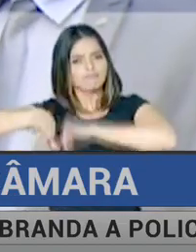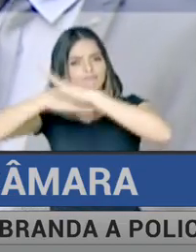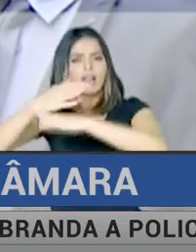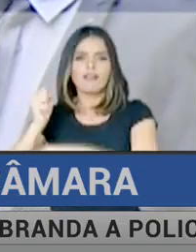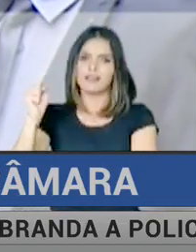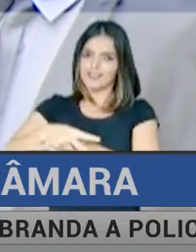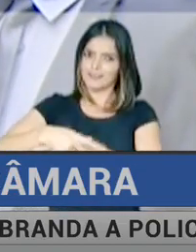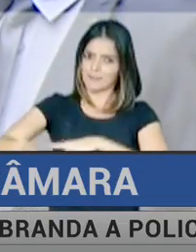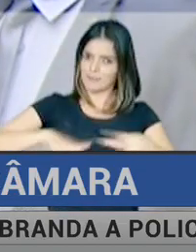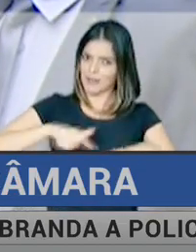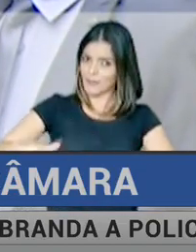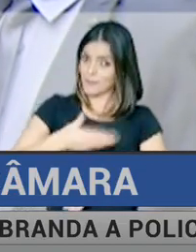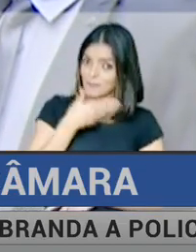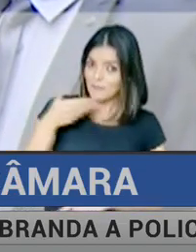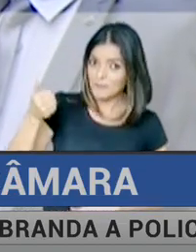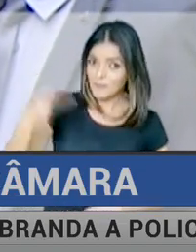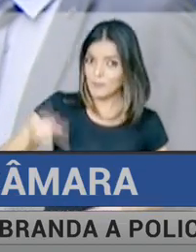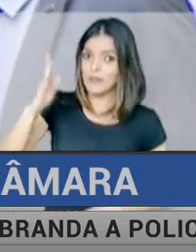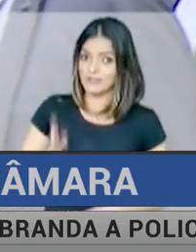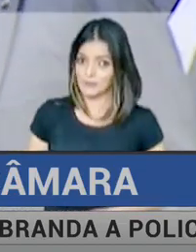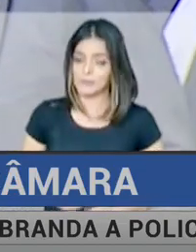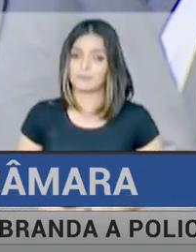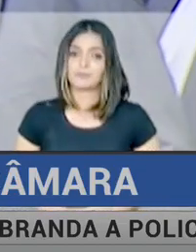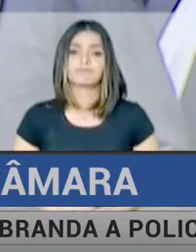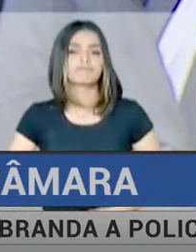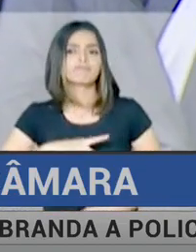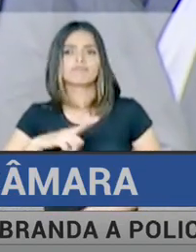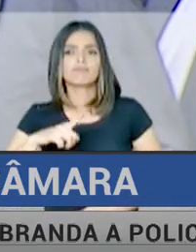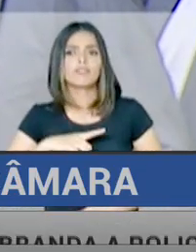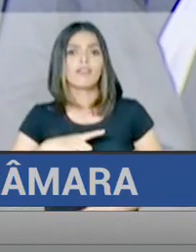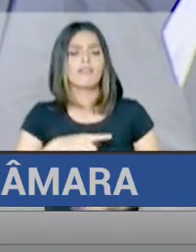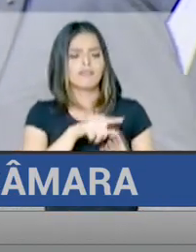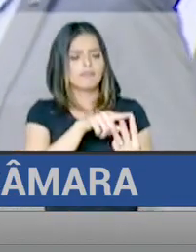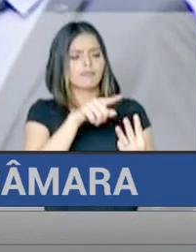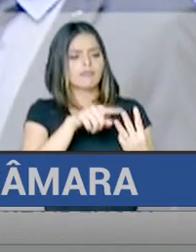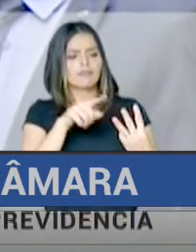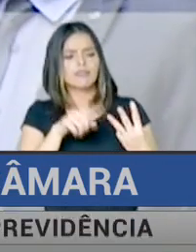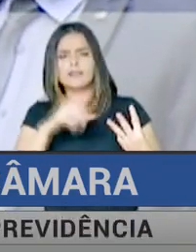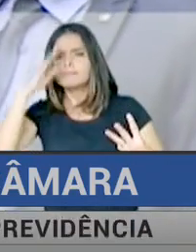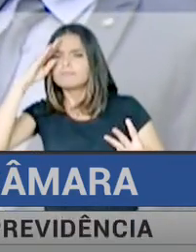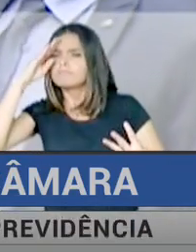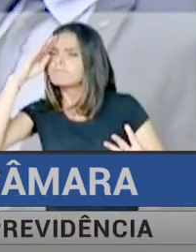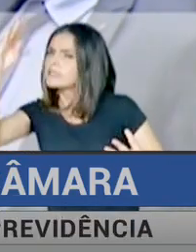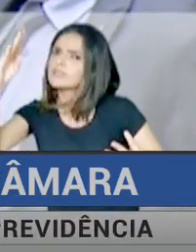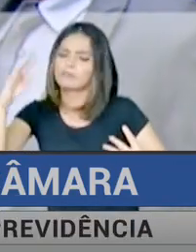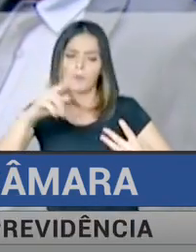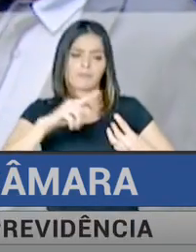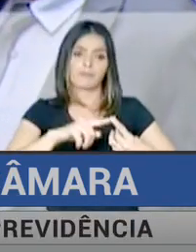emprego nesse país. São três grandes eixos, no meu ponto de vista.